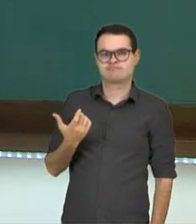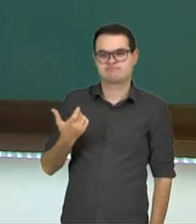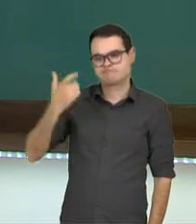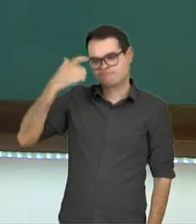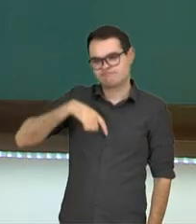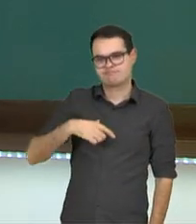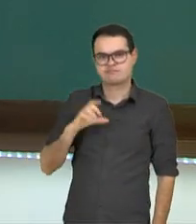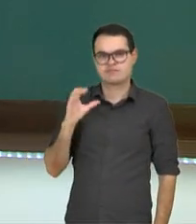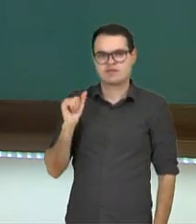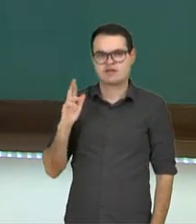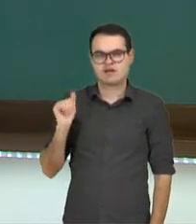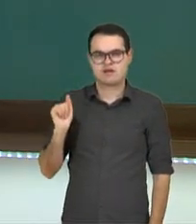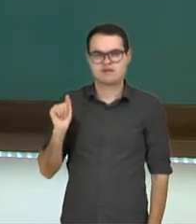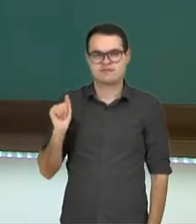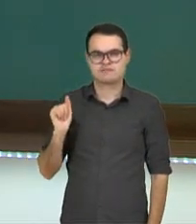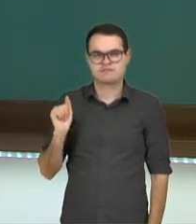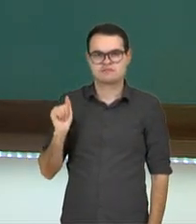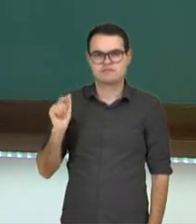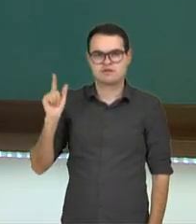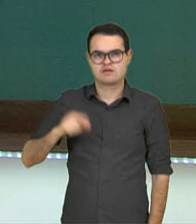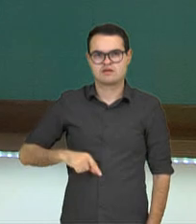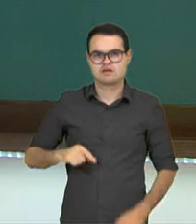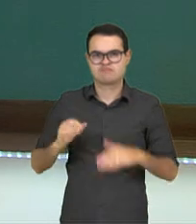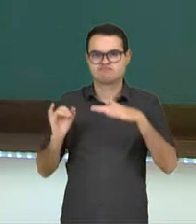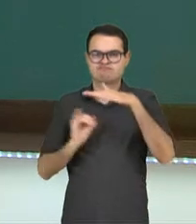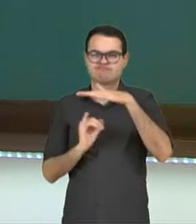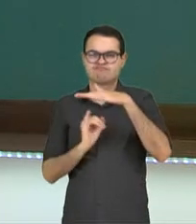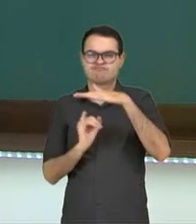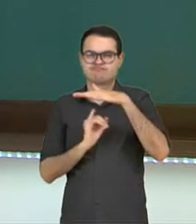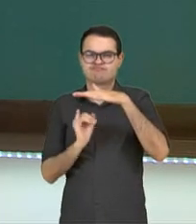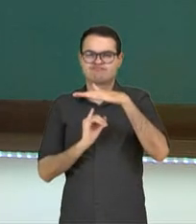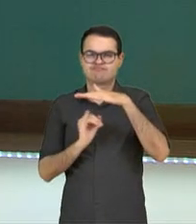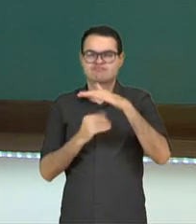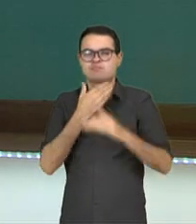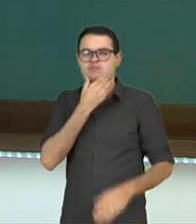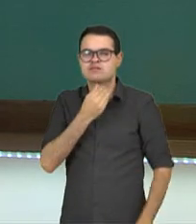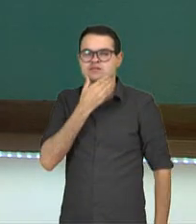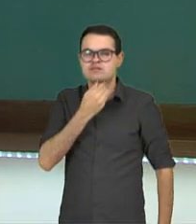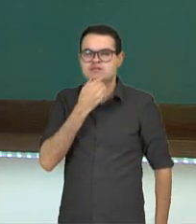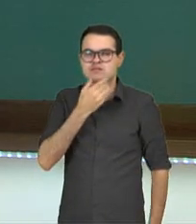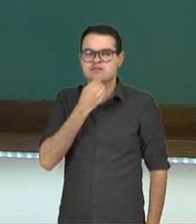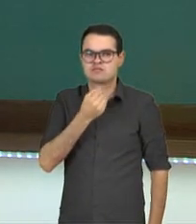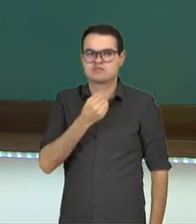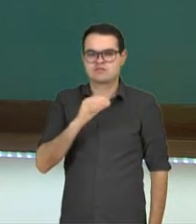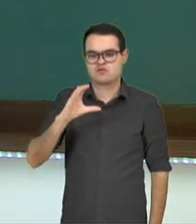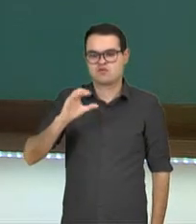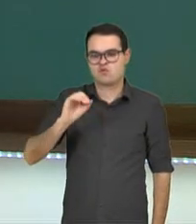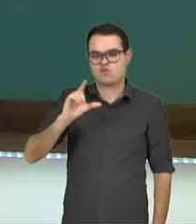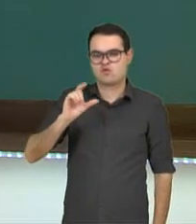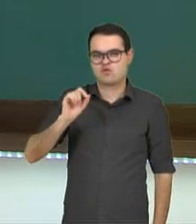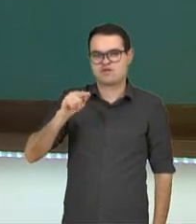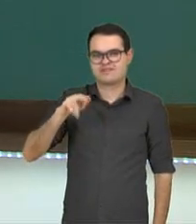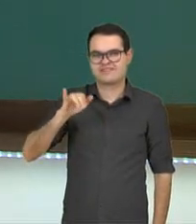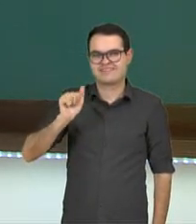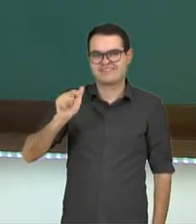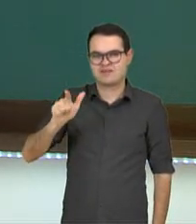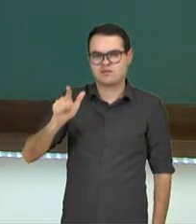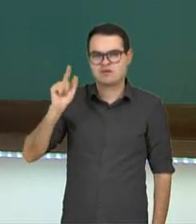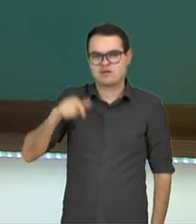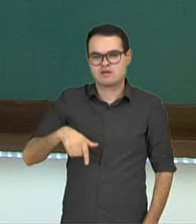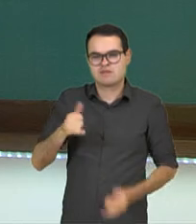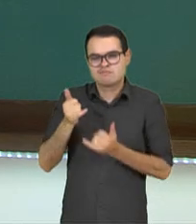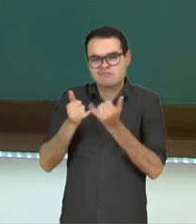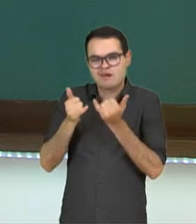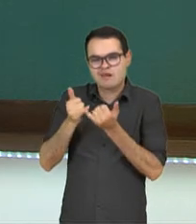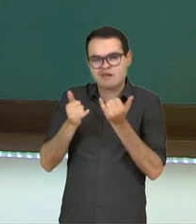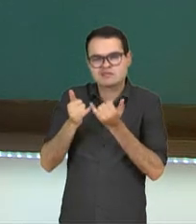uma maneira coloquial de se referir à pessoa do sexo masculino. Coloquial é tudo aquilo que aproxima